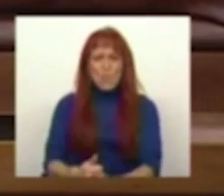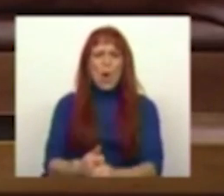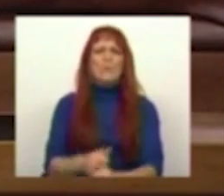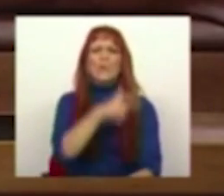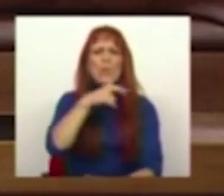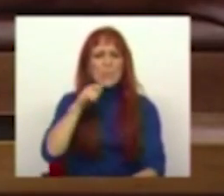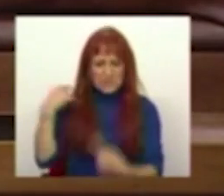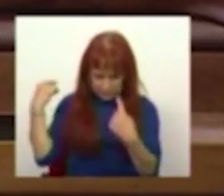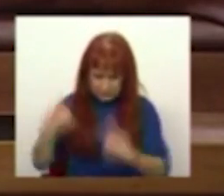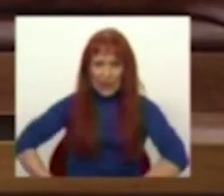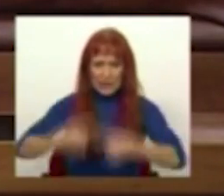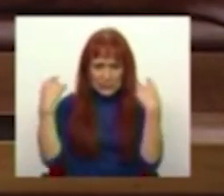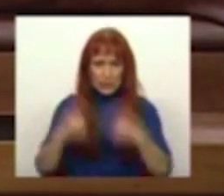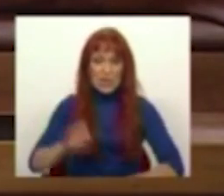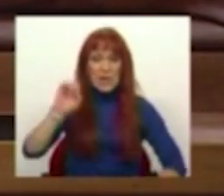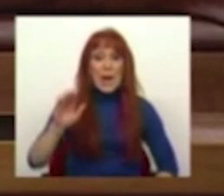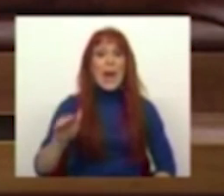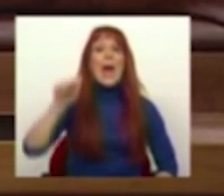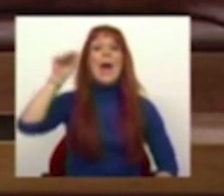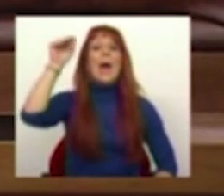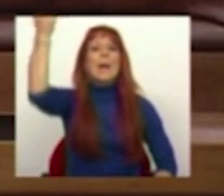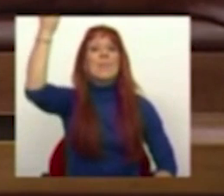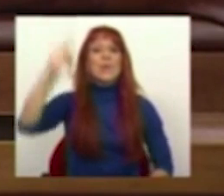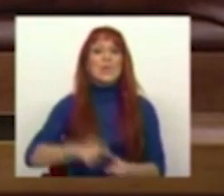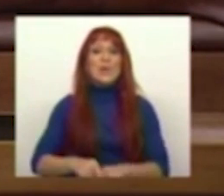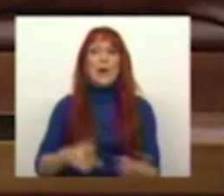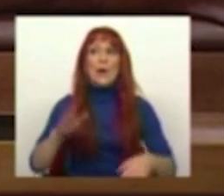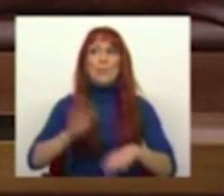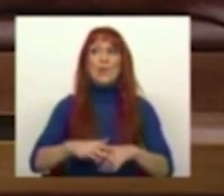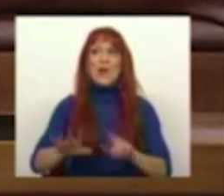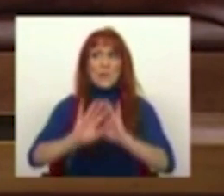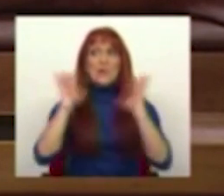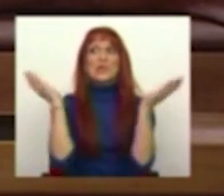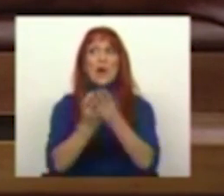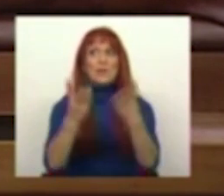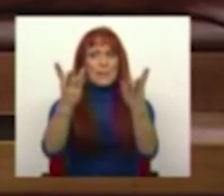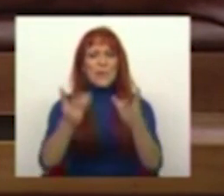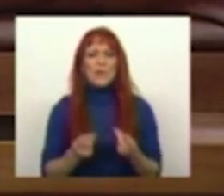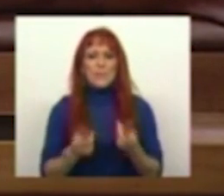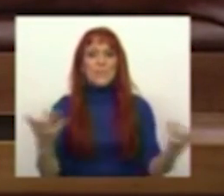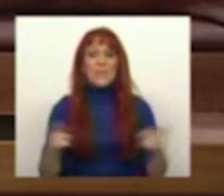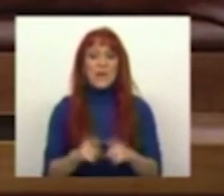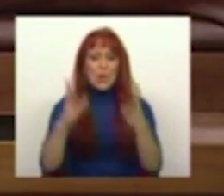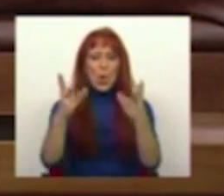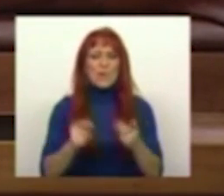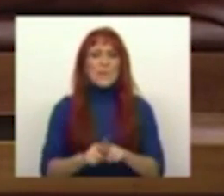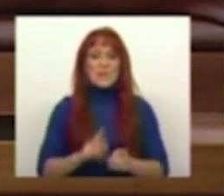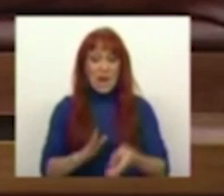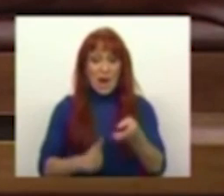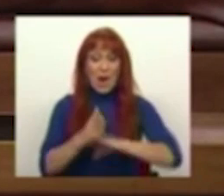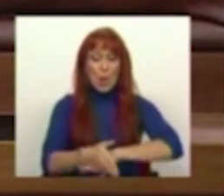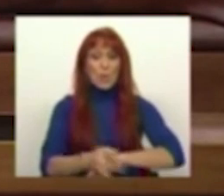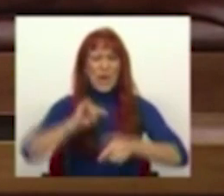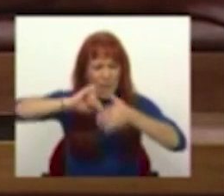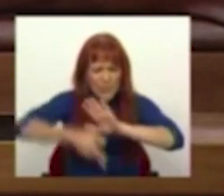seus compromissos. Em primeiro lugar, quanto à natureza geral do orçamento, este é um orçamento que continua